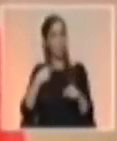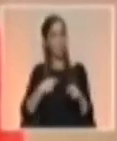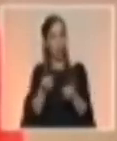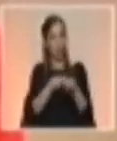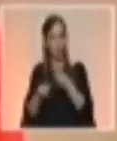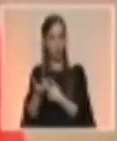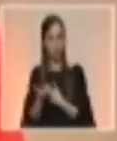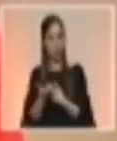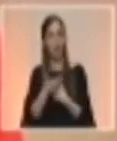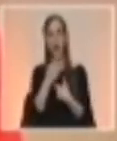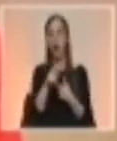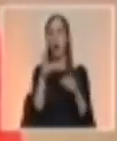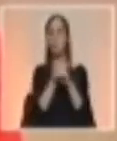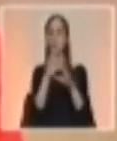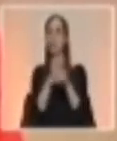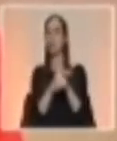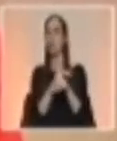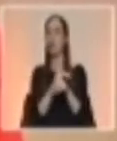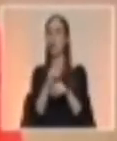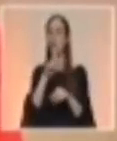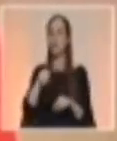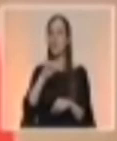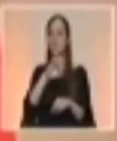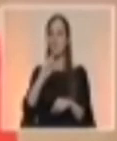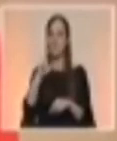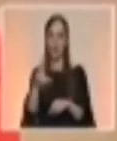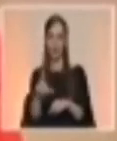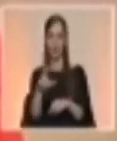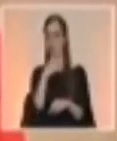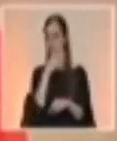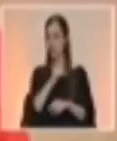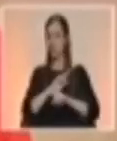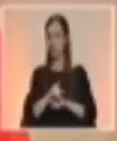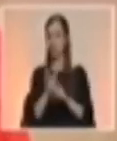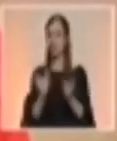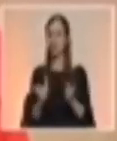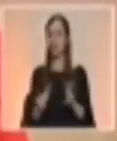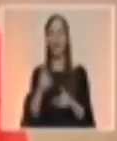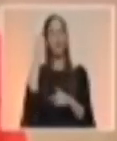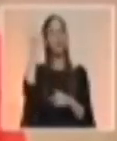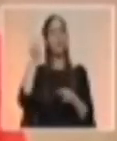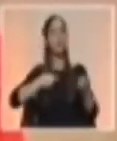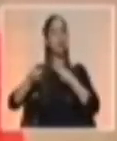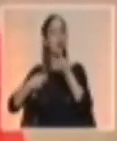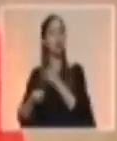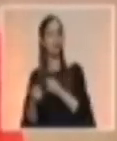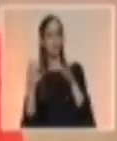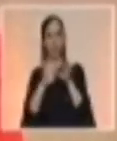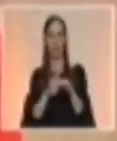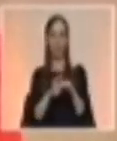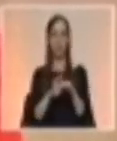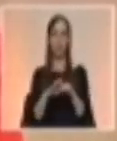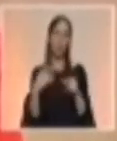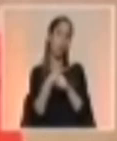um patrocinador exclusivo, que é o Nicer, portanto, posso dizer desde já que a ideia de negócio vai girar à volta de um dos